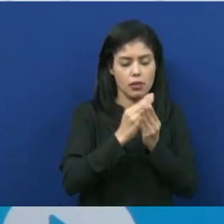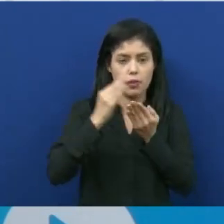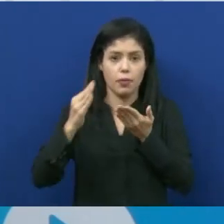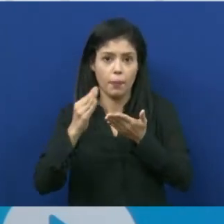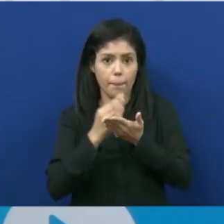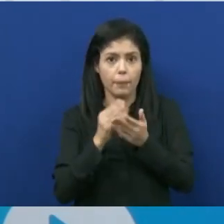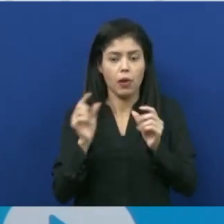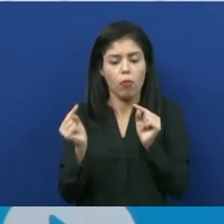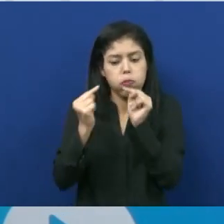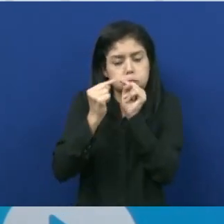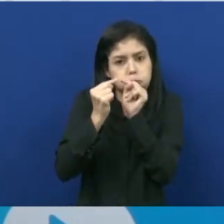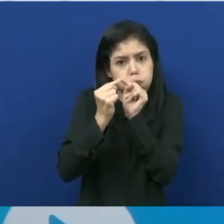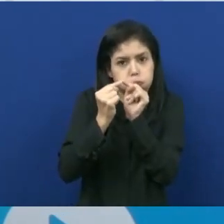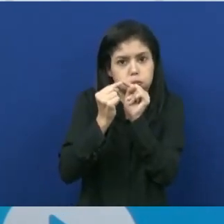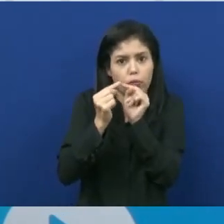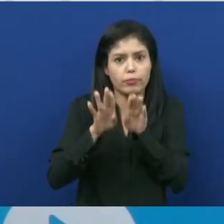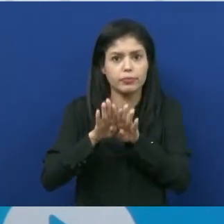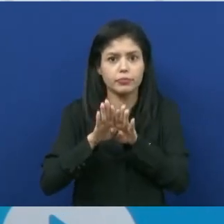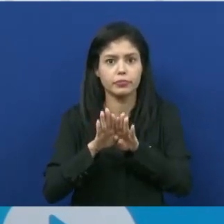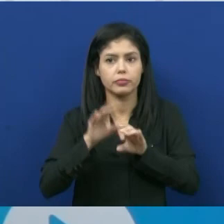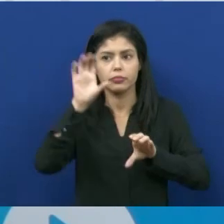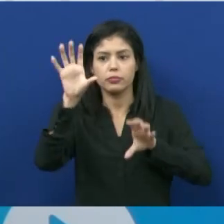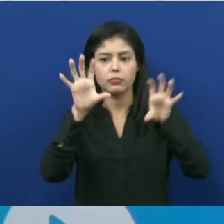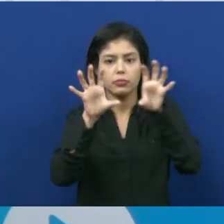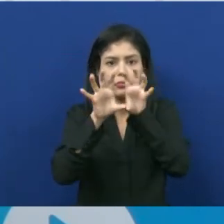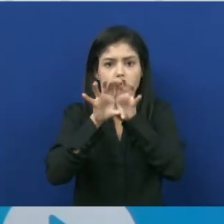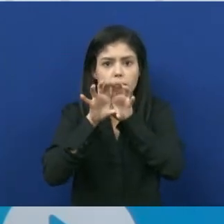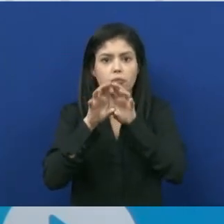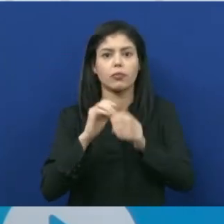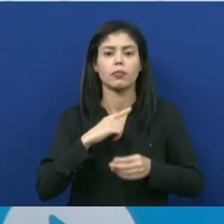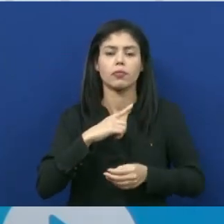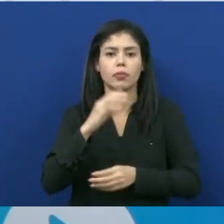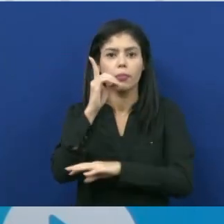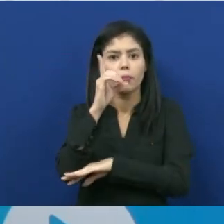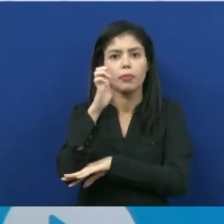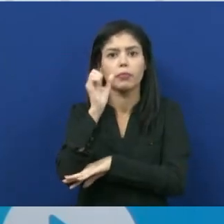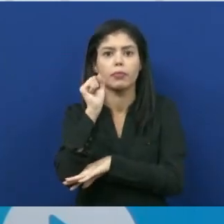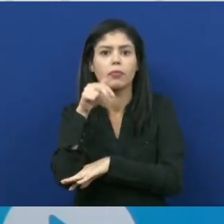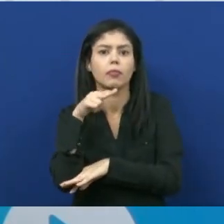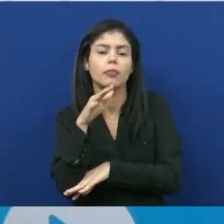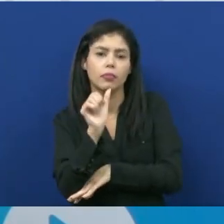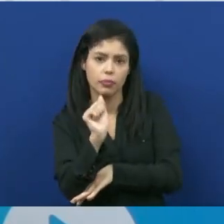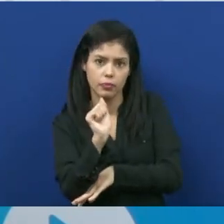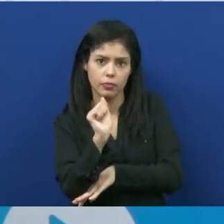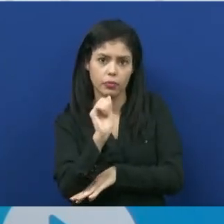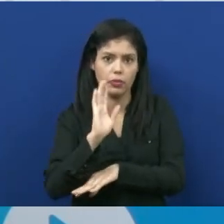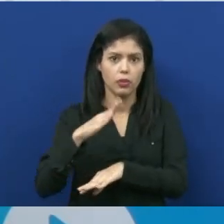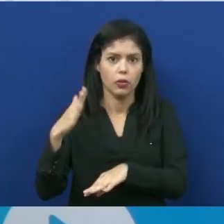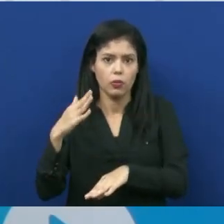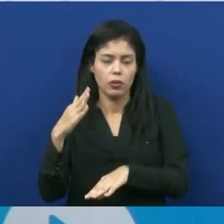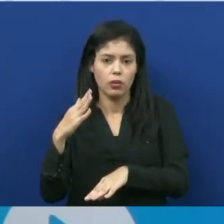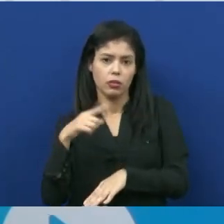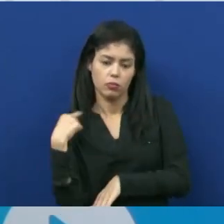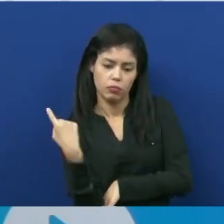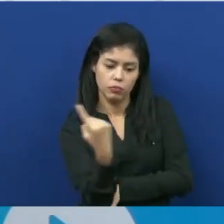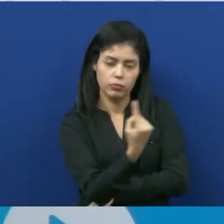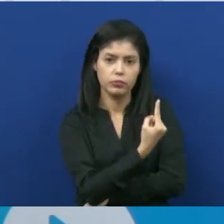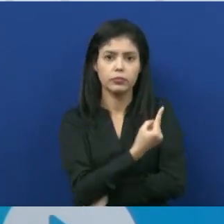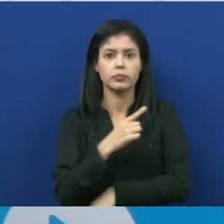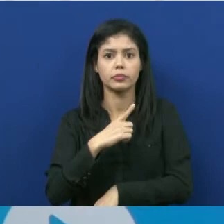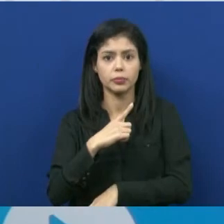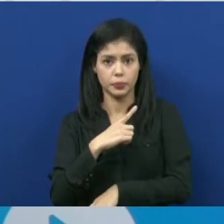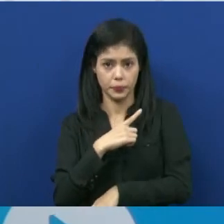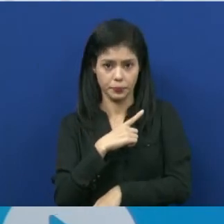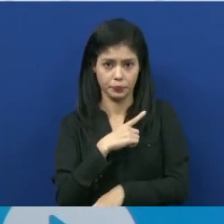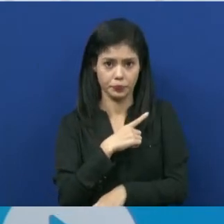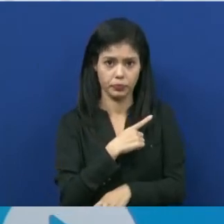estarem mais próximas, elas são mais densas. Então, note que quando nós temos uma situação